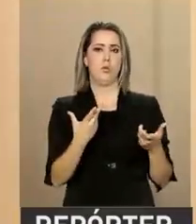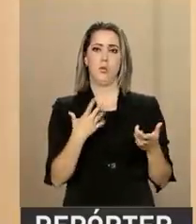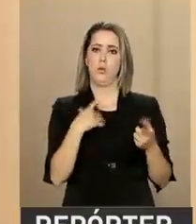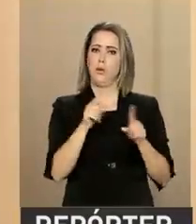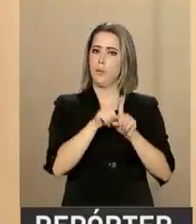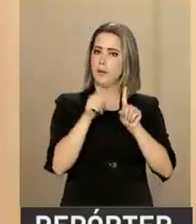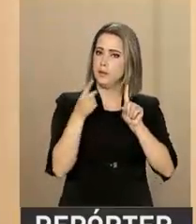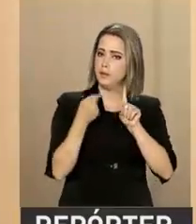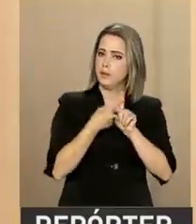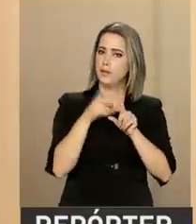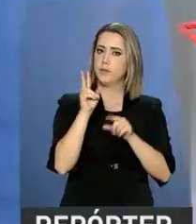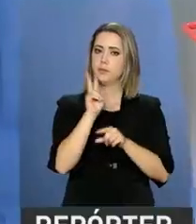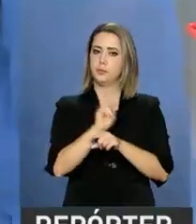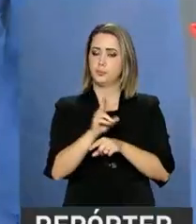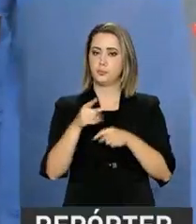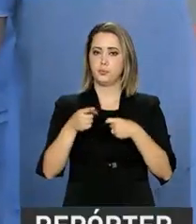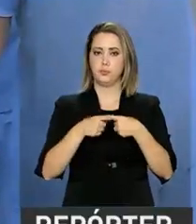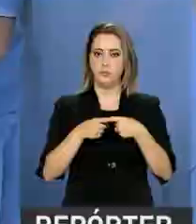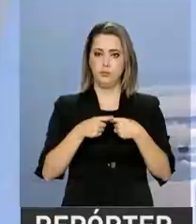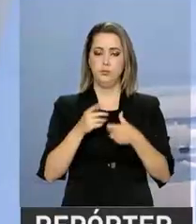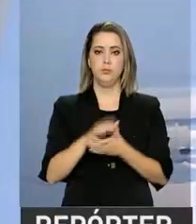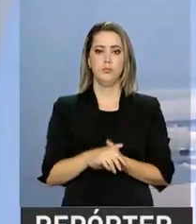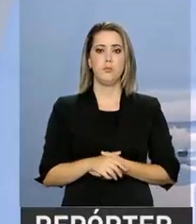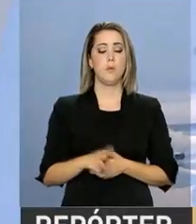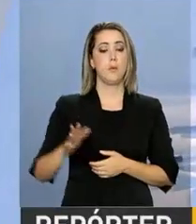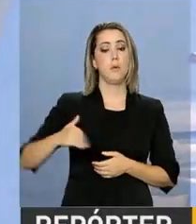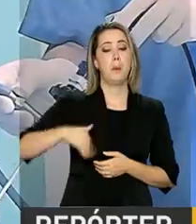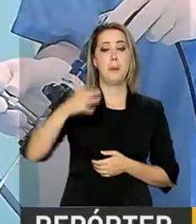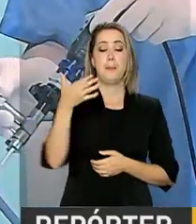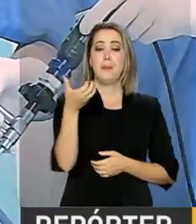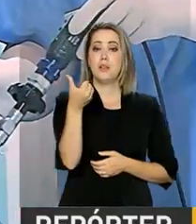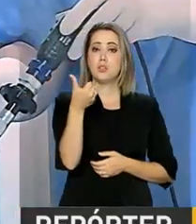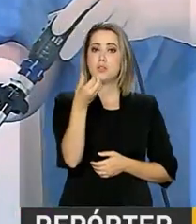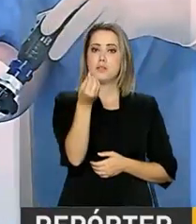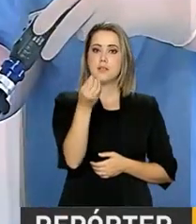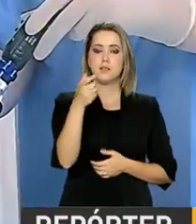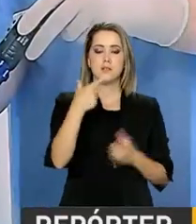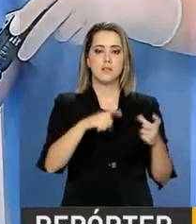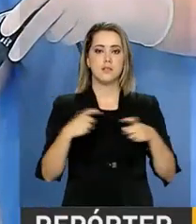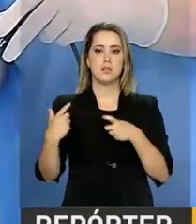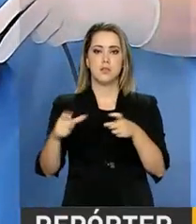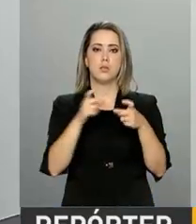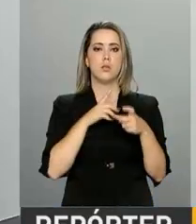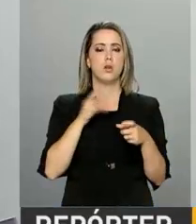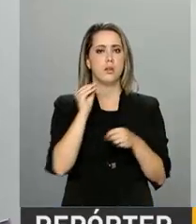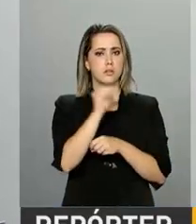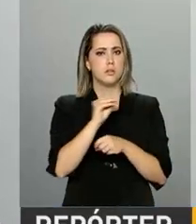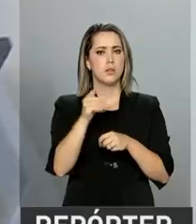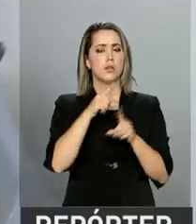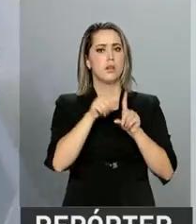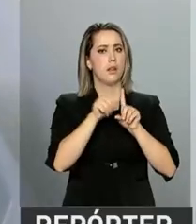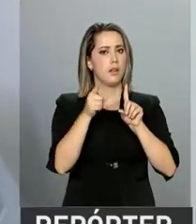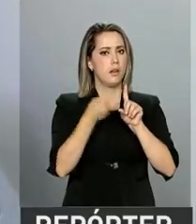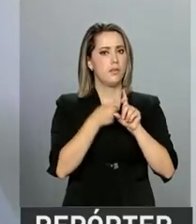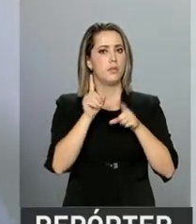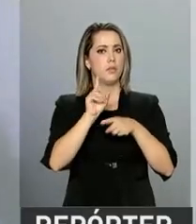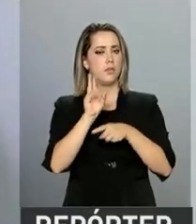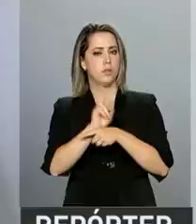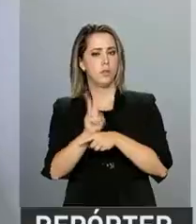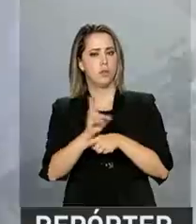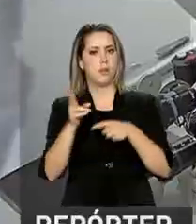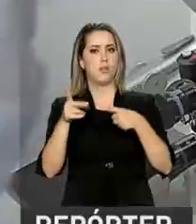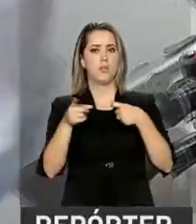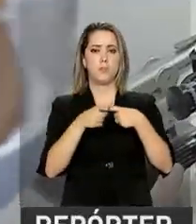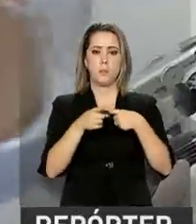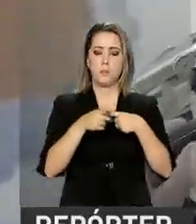fazer a fertilização. No Brasil, são 160 clínicas que fazem reprodução assistida. Na hora de escolher onde fazer